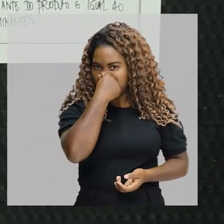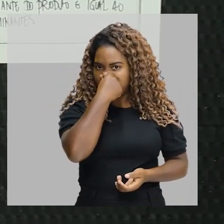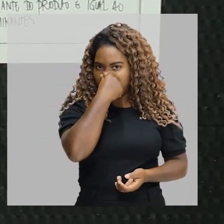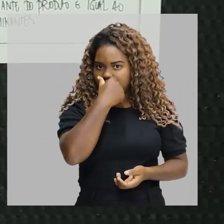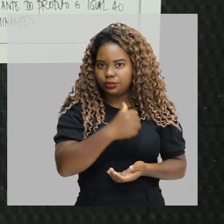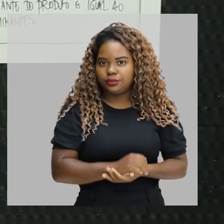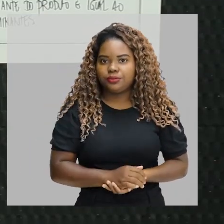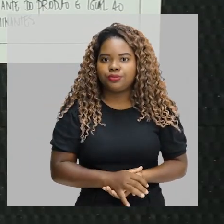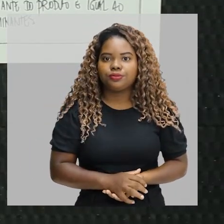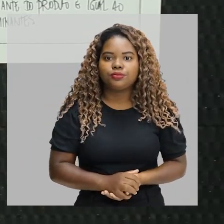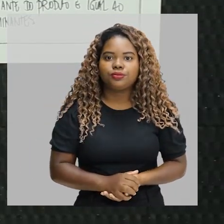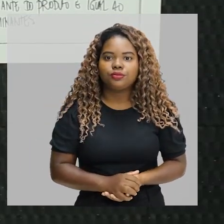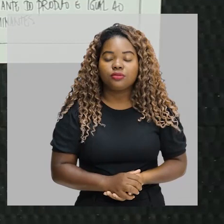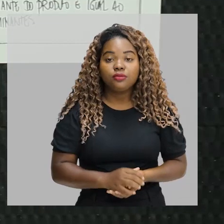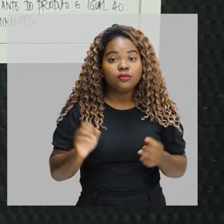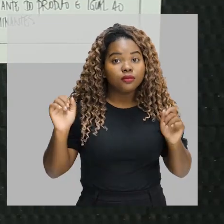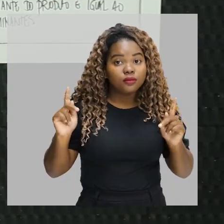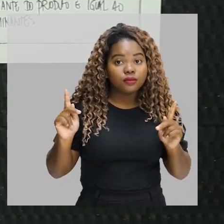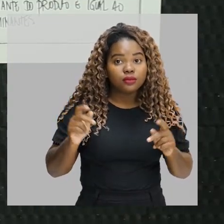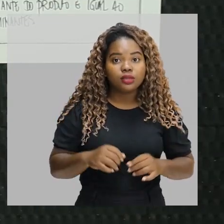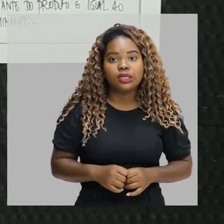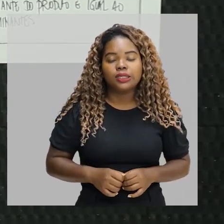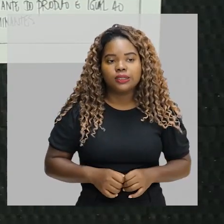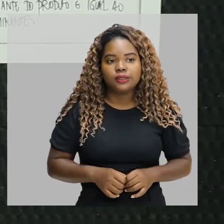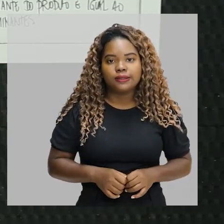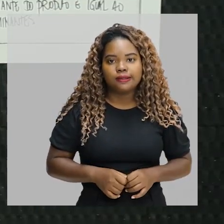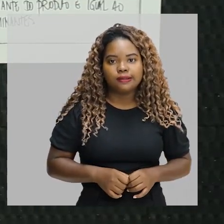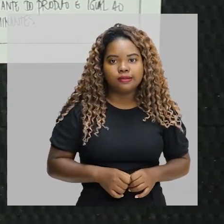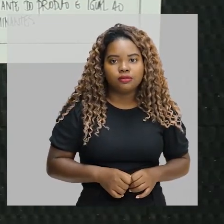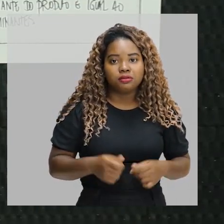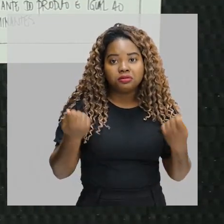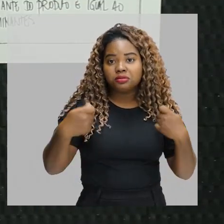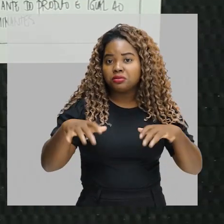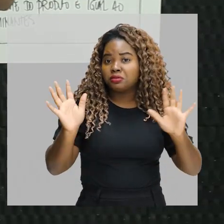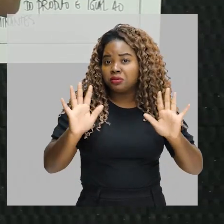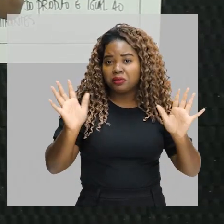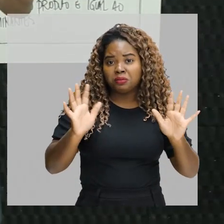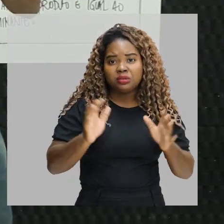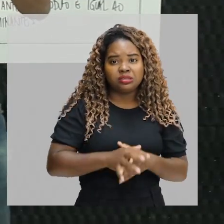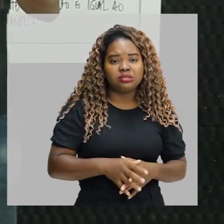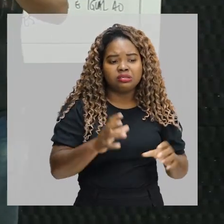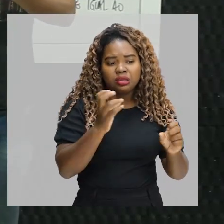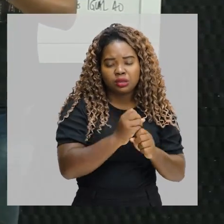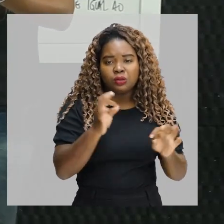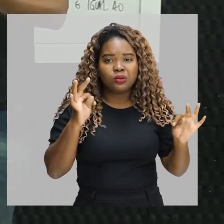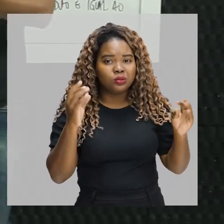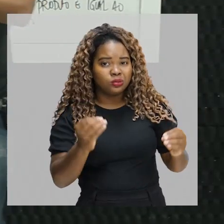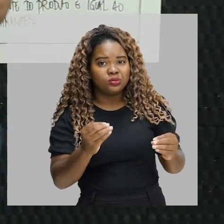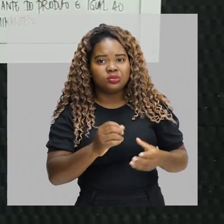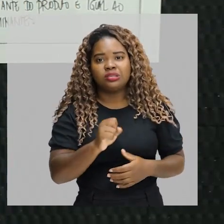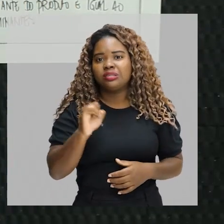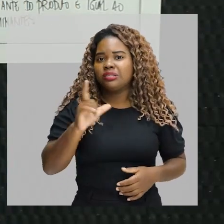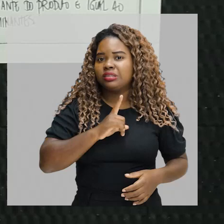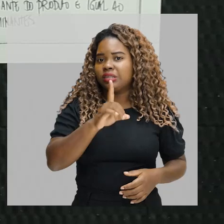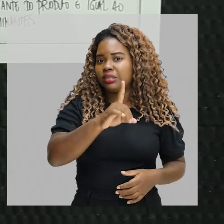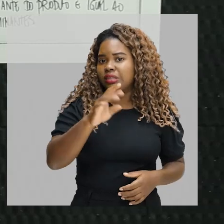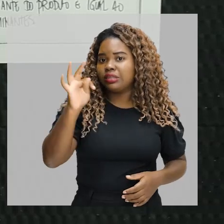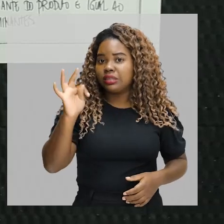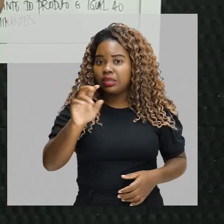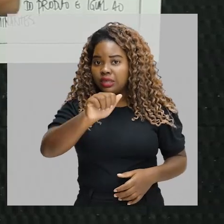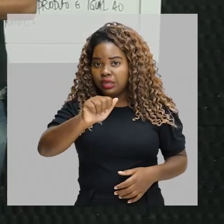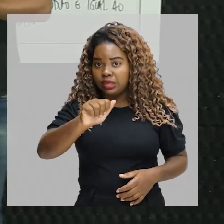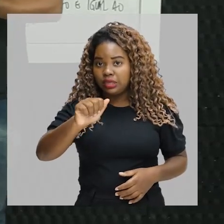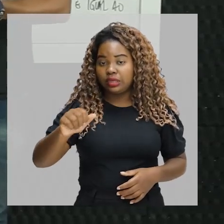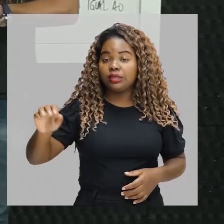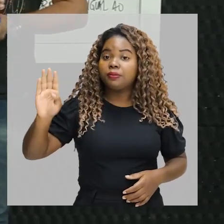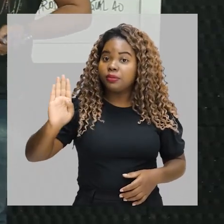Certo? Beleza? E aí, eu não preciso calcular. Se eu tiver determinante de A e